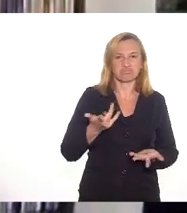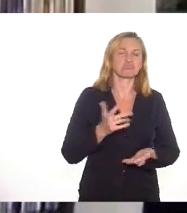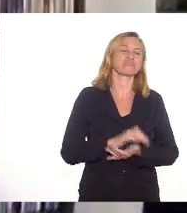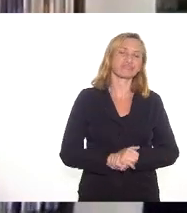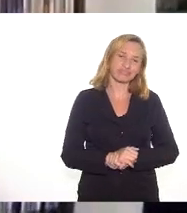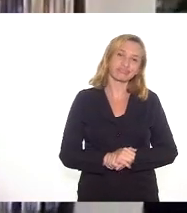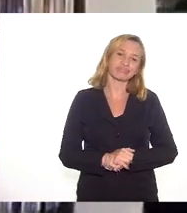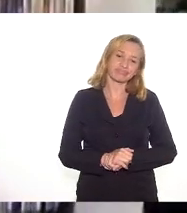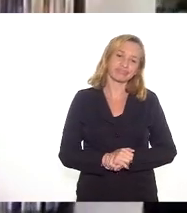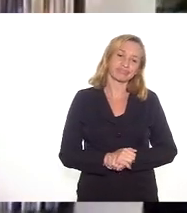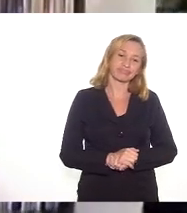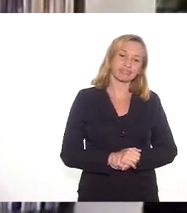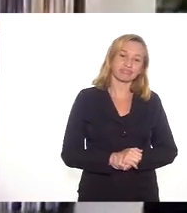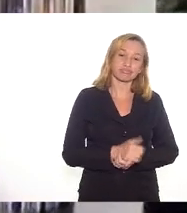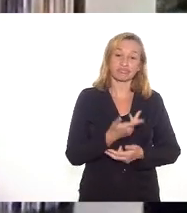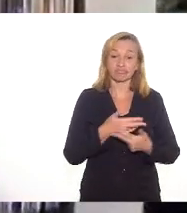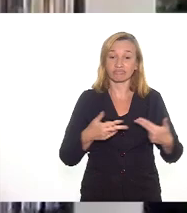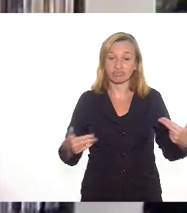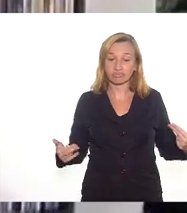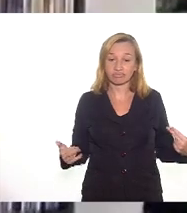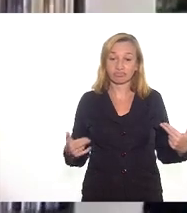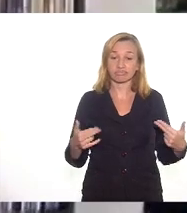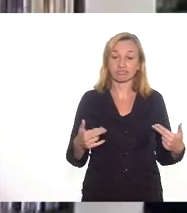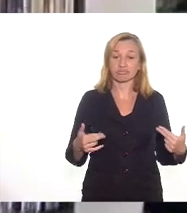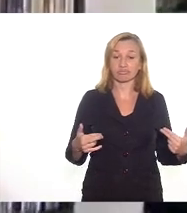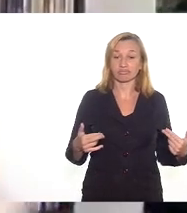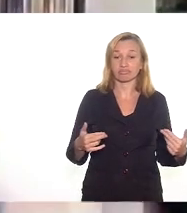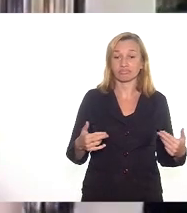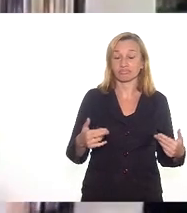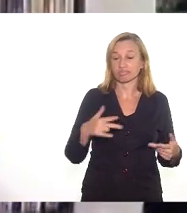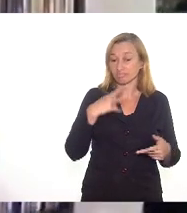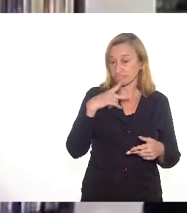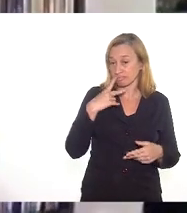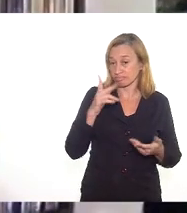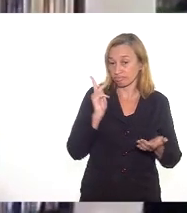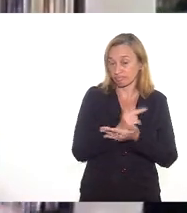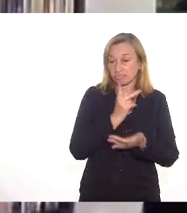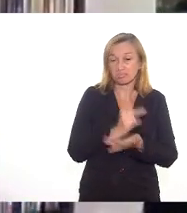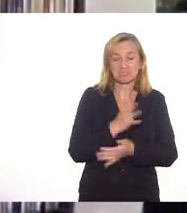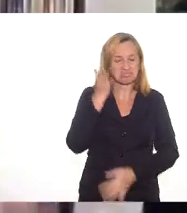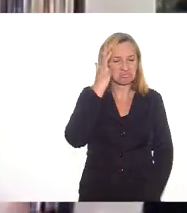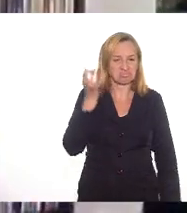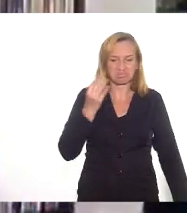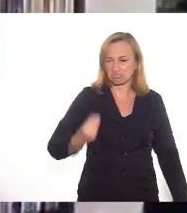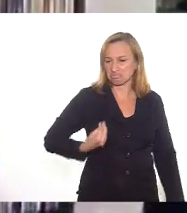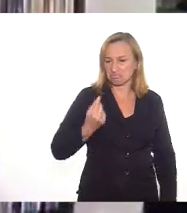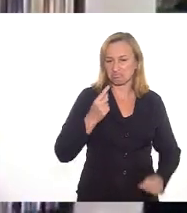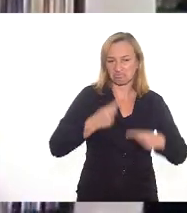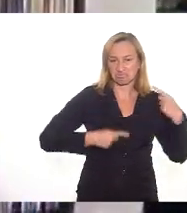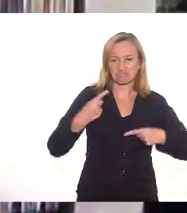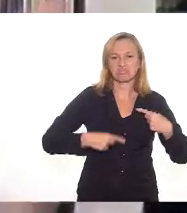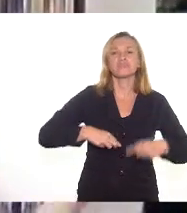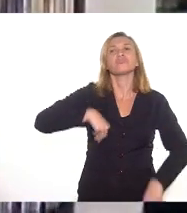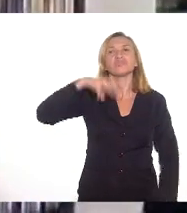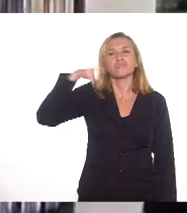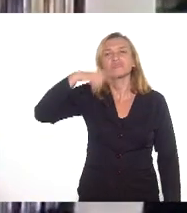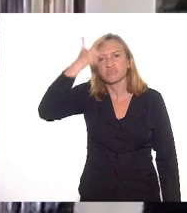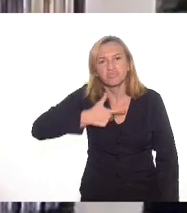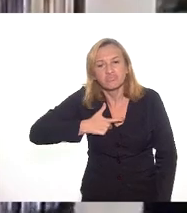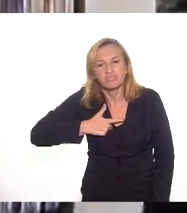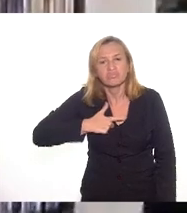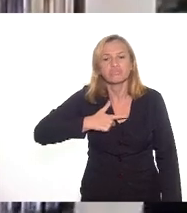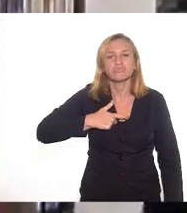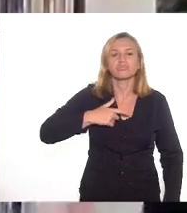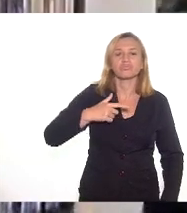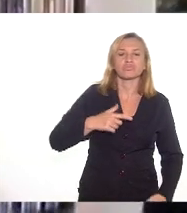sinto desrespeitado através de muitas intervenções. Ninguém sabe da minha história política, ninguém sabe quem eu sou, ninguém sabe de